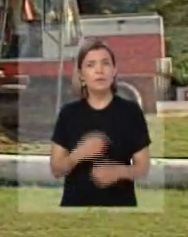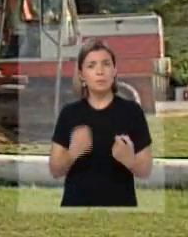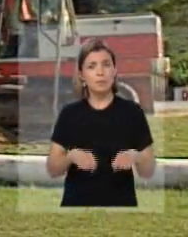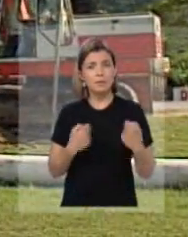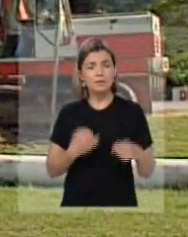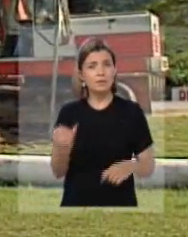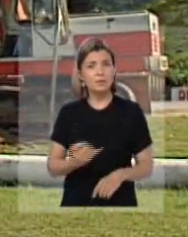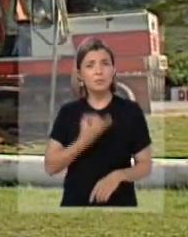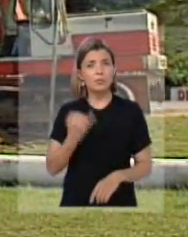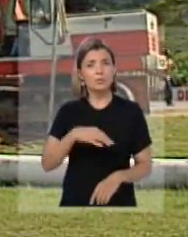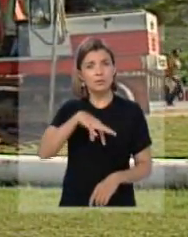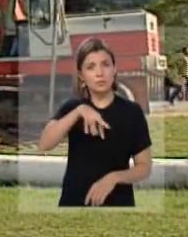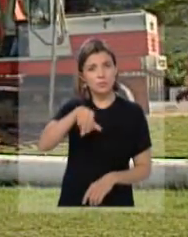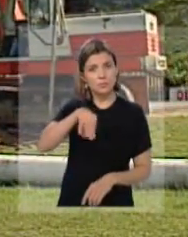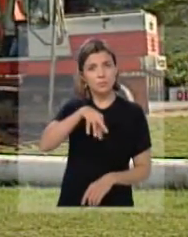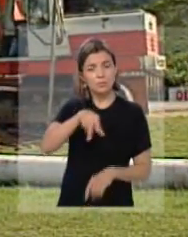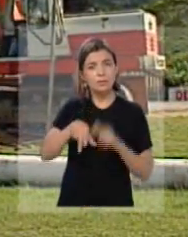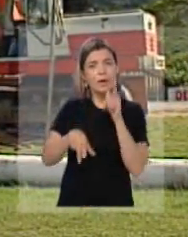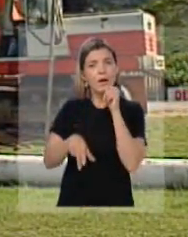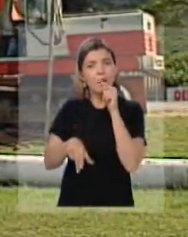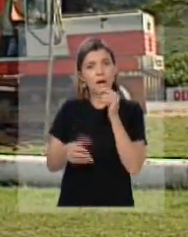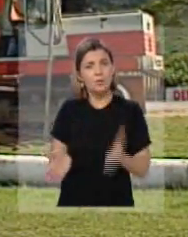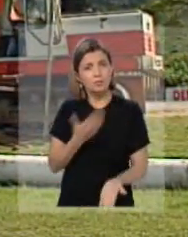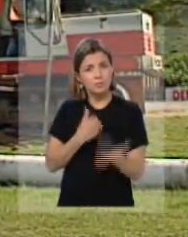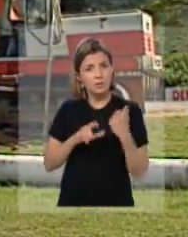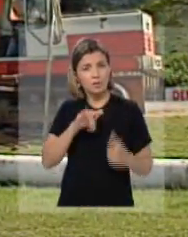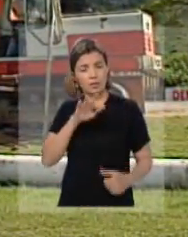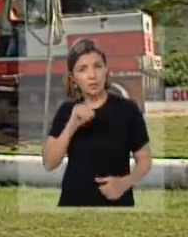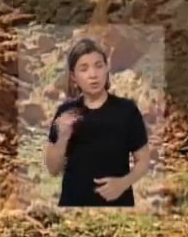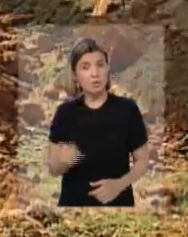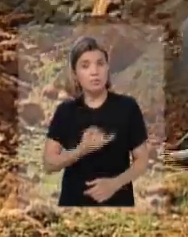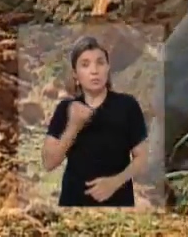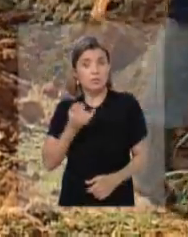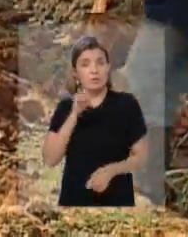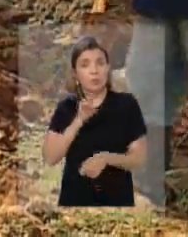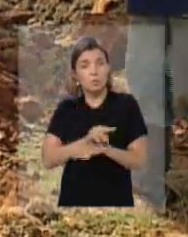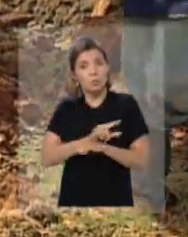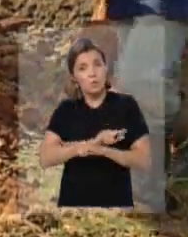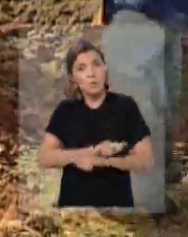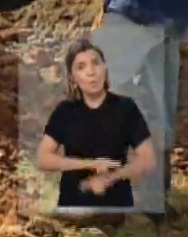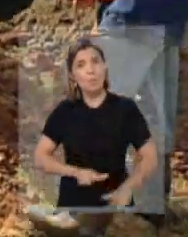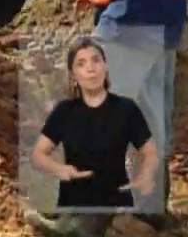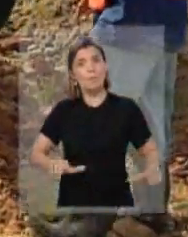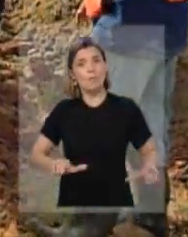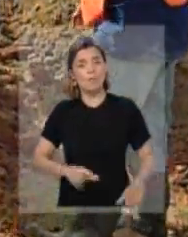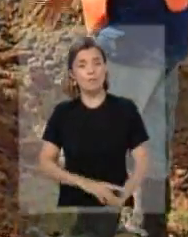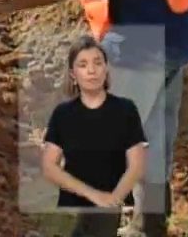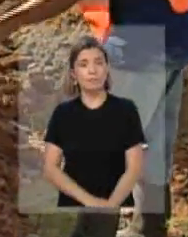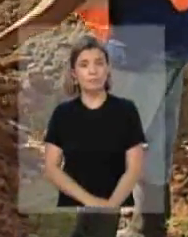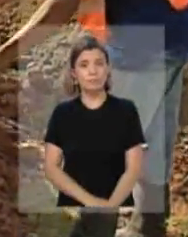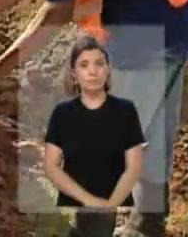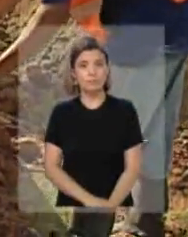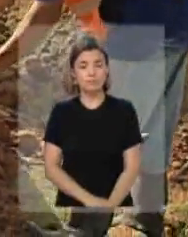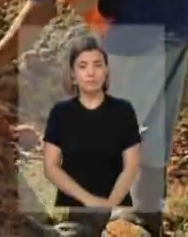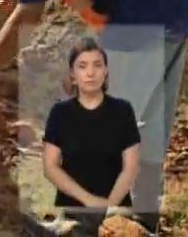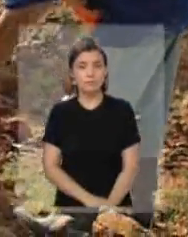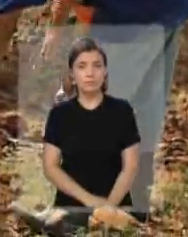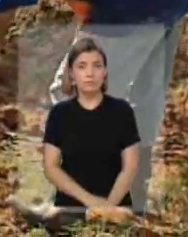Portanto, a construção de redes de água e esgoto e a expansão da coleta de lixo é de extrema importância.